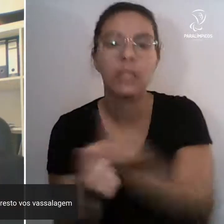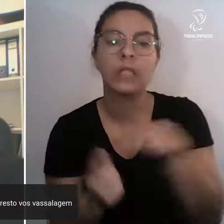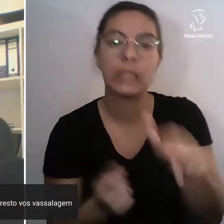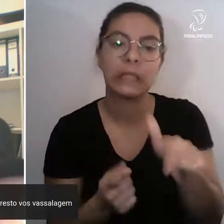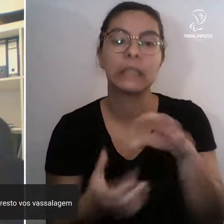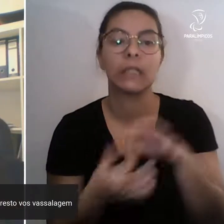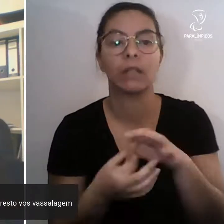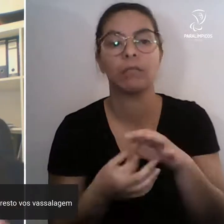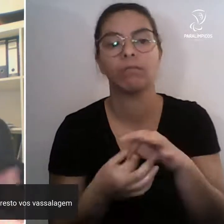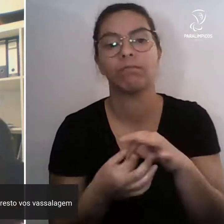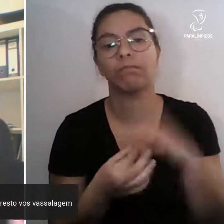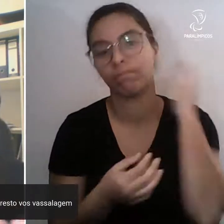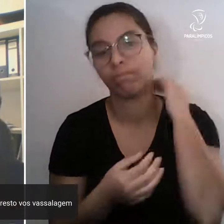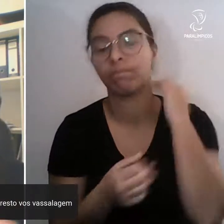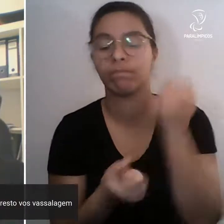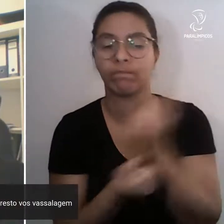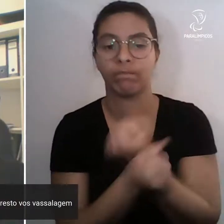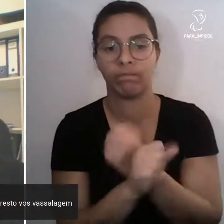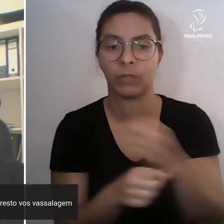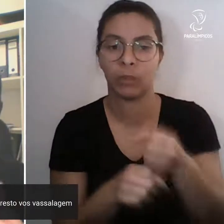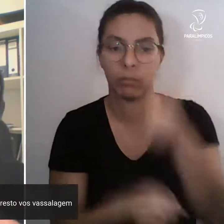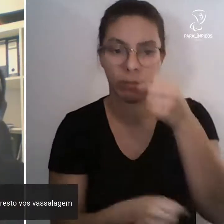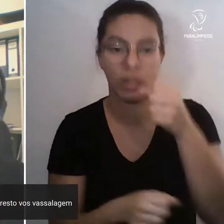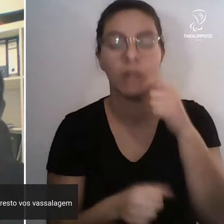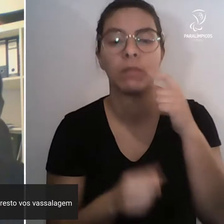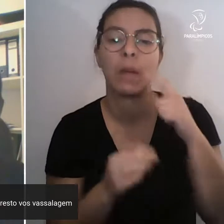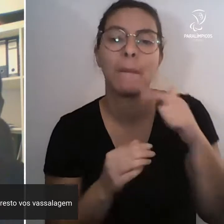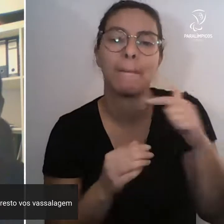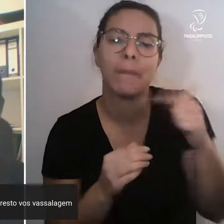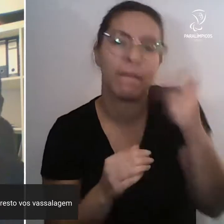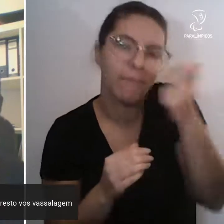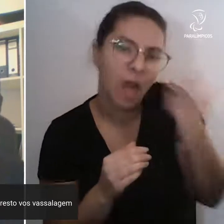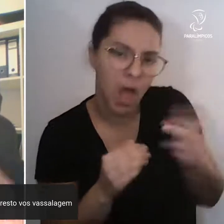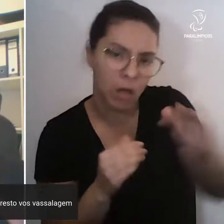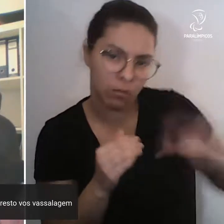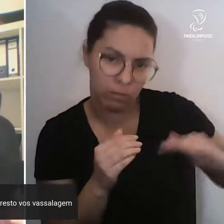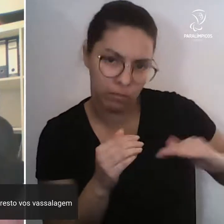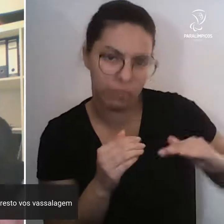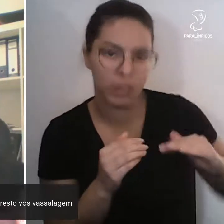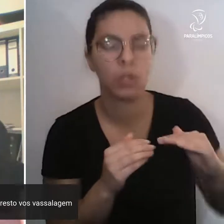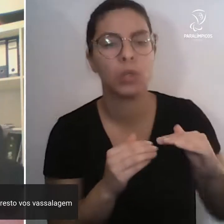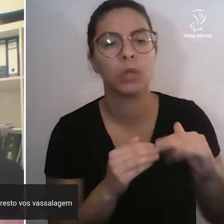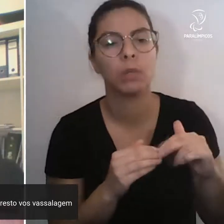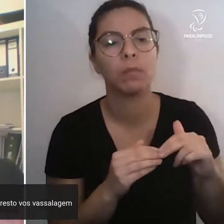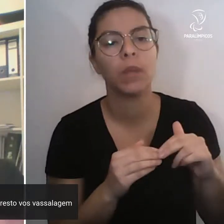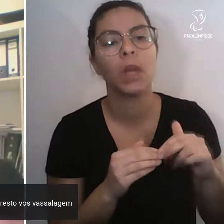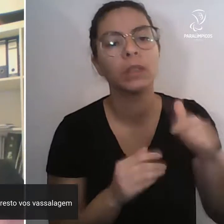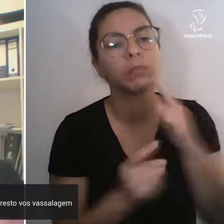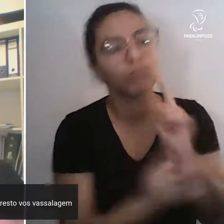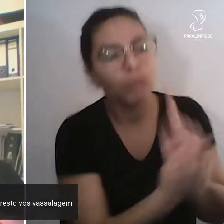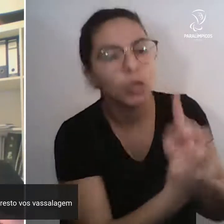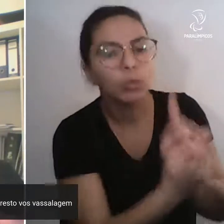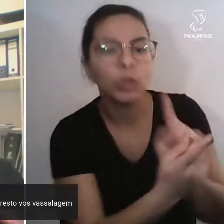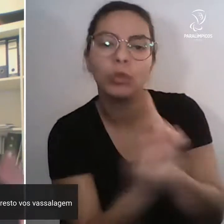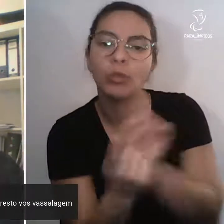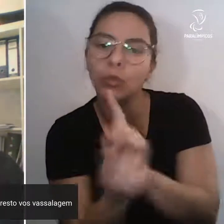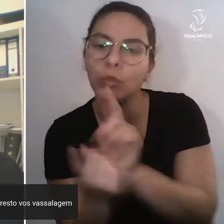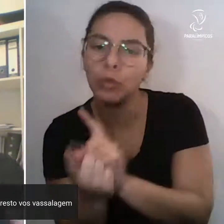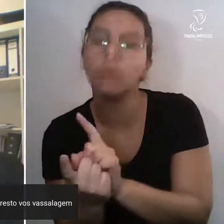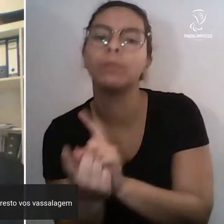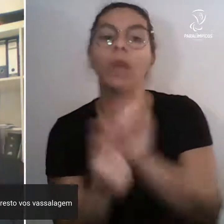com as ditas classes mais baixas, no basquete são as classes mais baixas, e depois falámos com os atletas que,